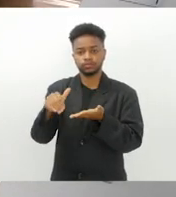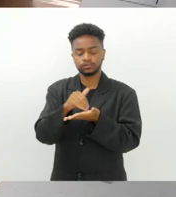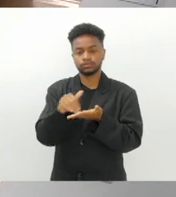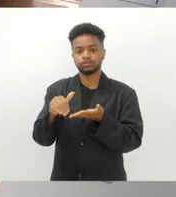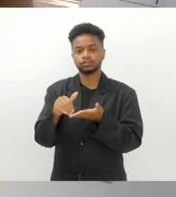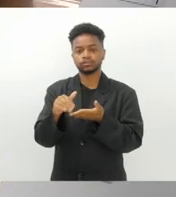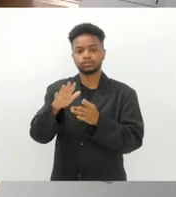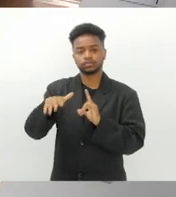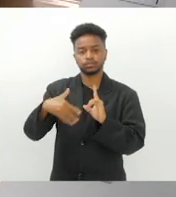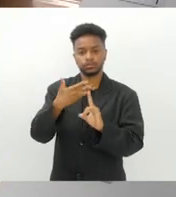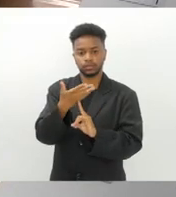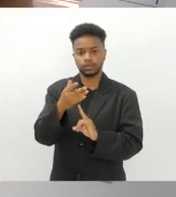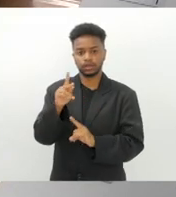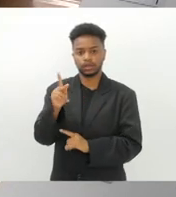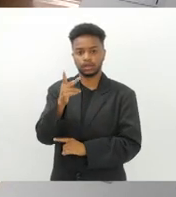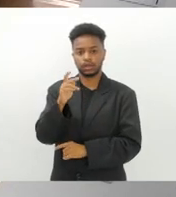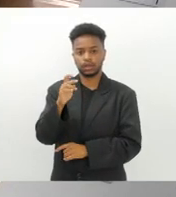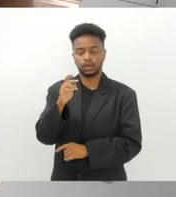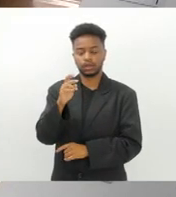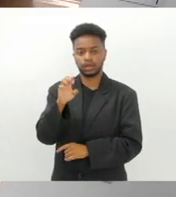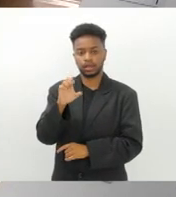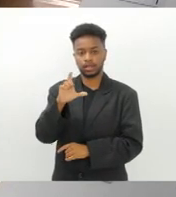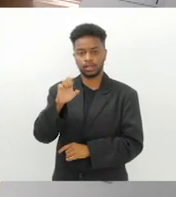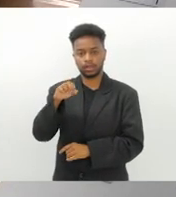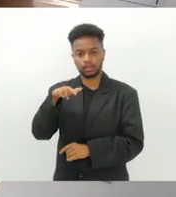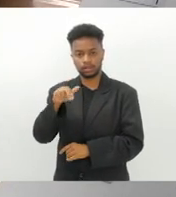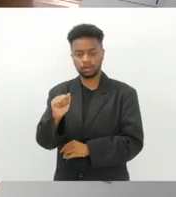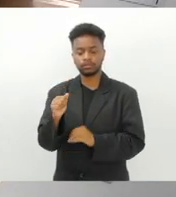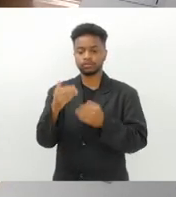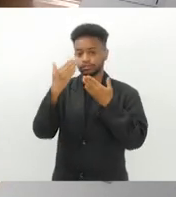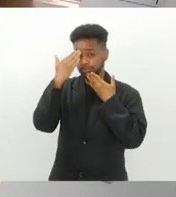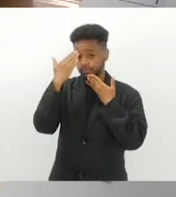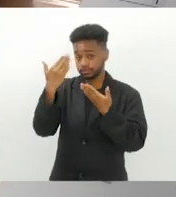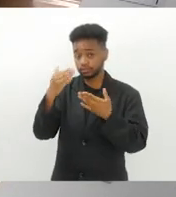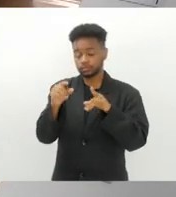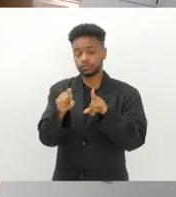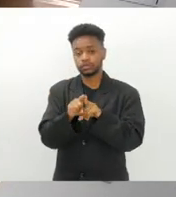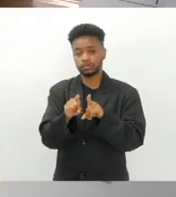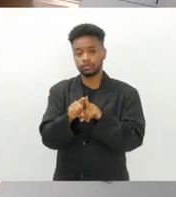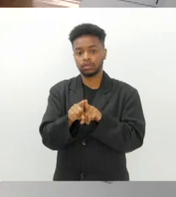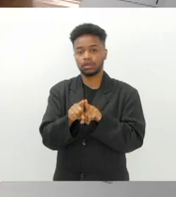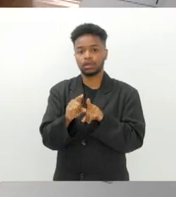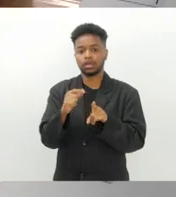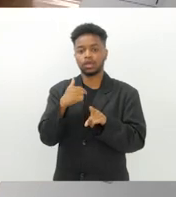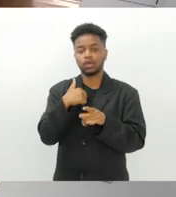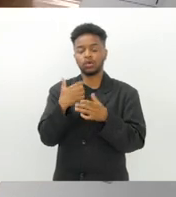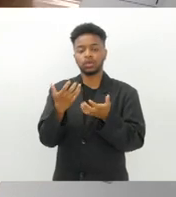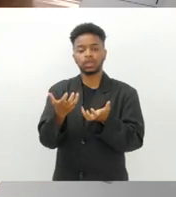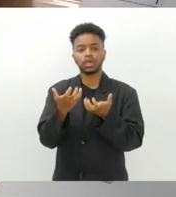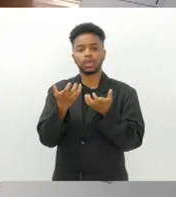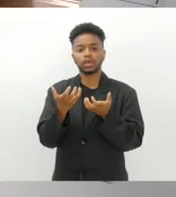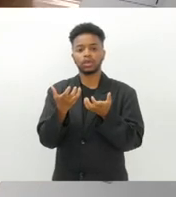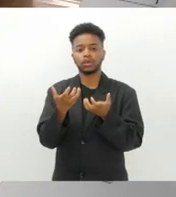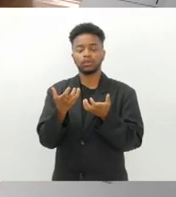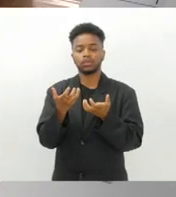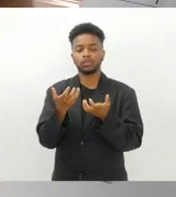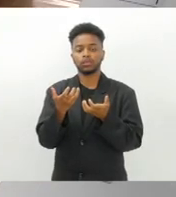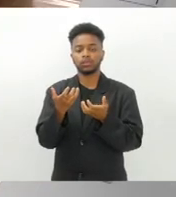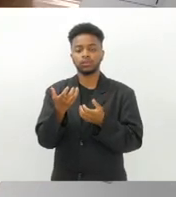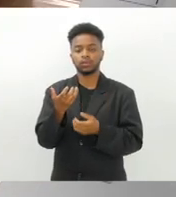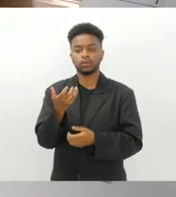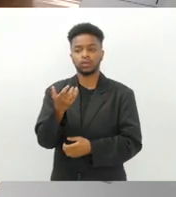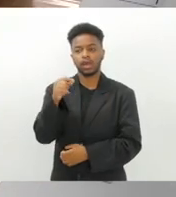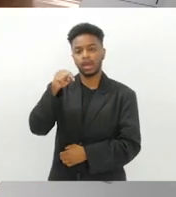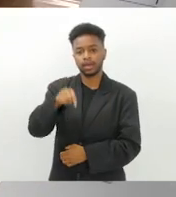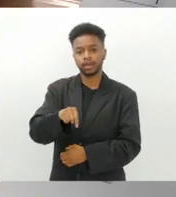Eliana Cacique. Gratidão. E também gostaria de aqui,